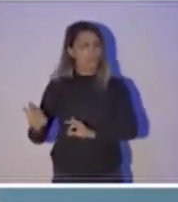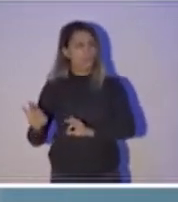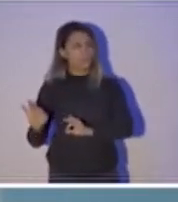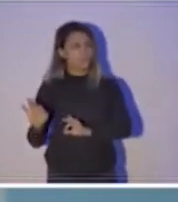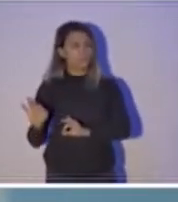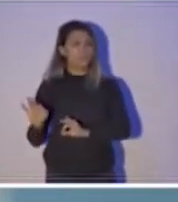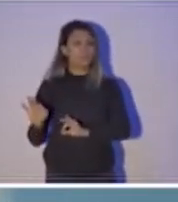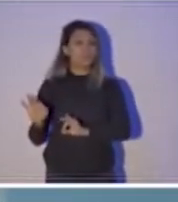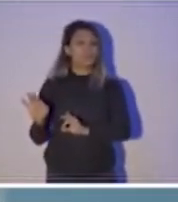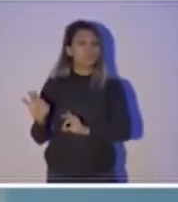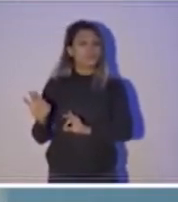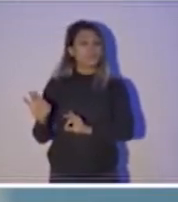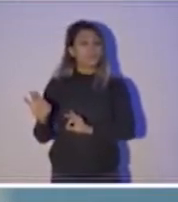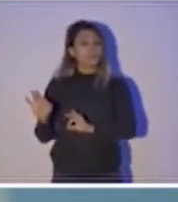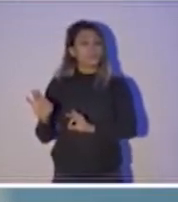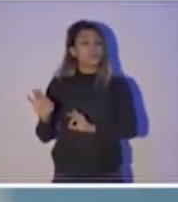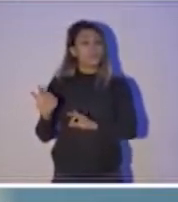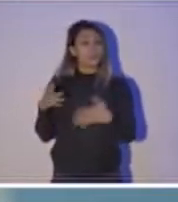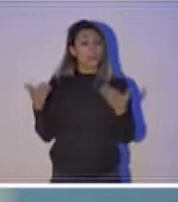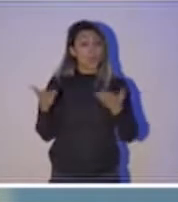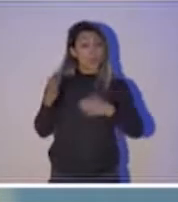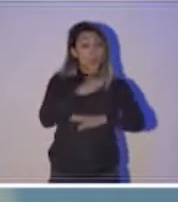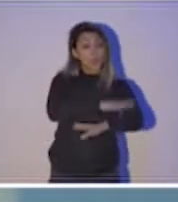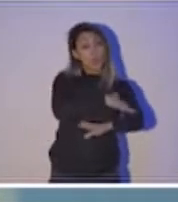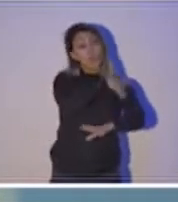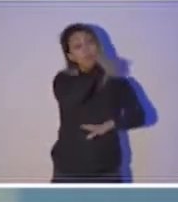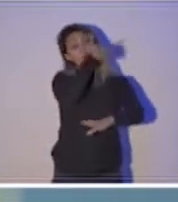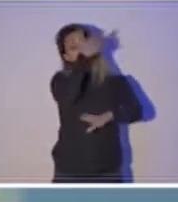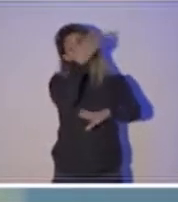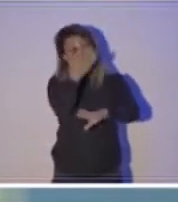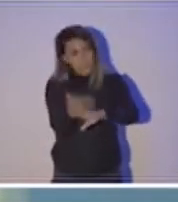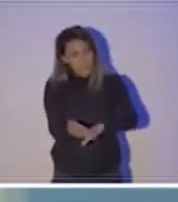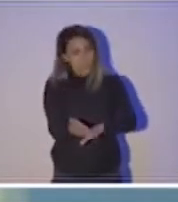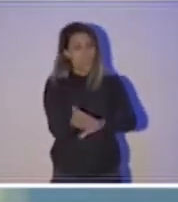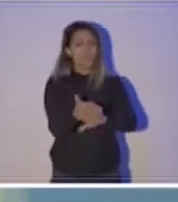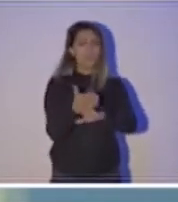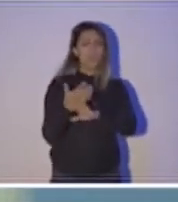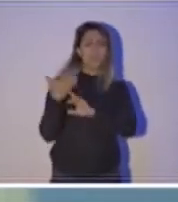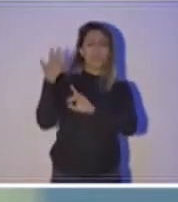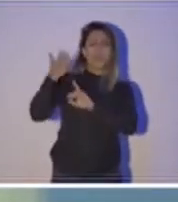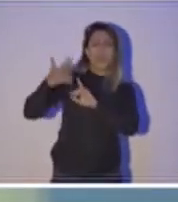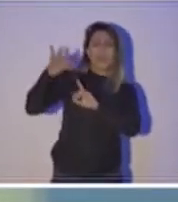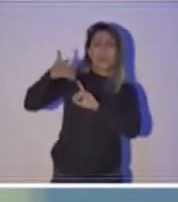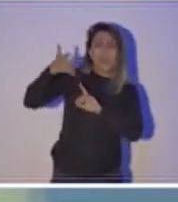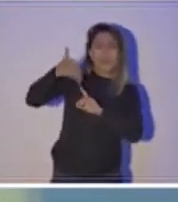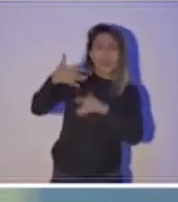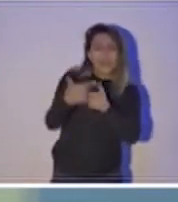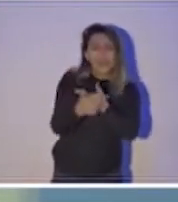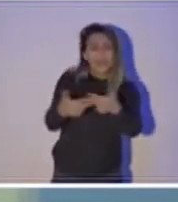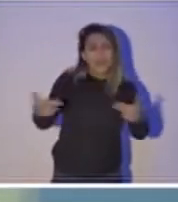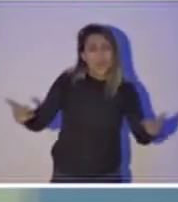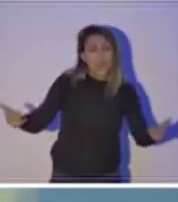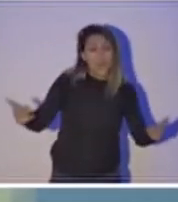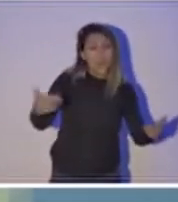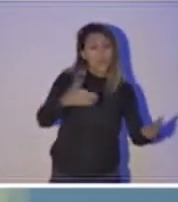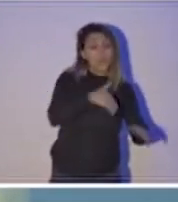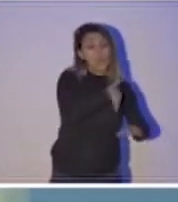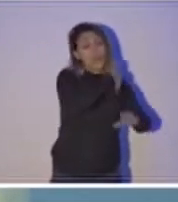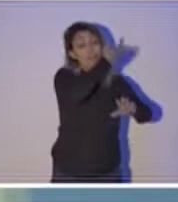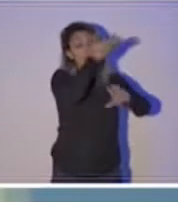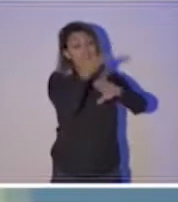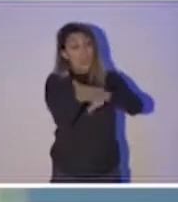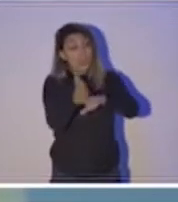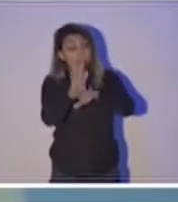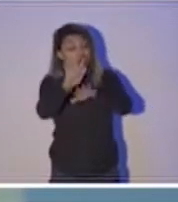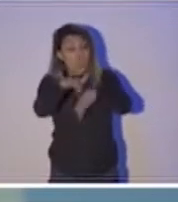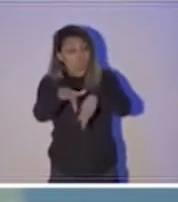celebração de toda essa conversa que a gente teve ao longo do dia aqui, que é entender que tudo isso que a gente conversou, tudo isso que a gente faz, tudo